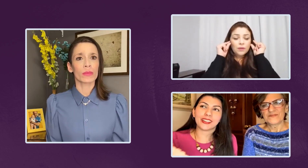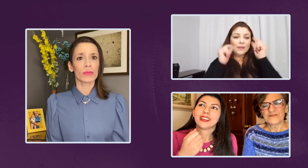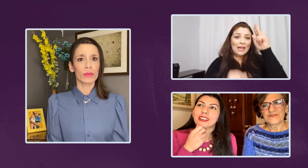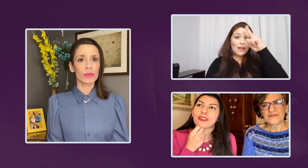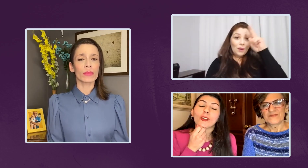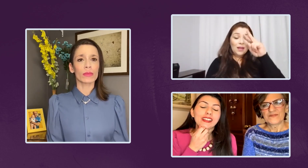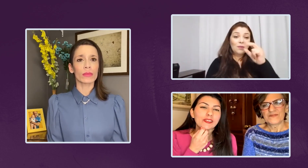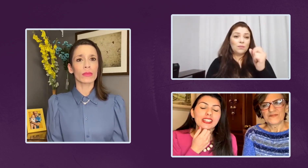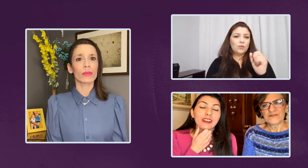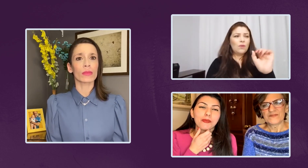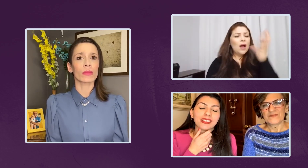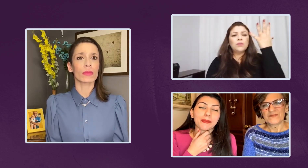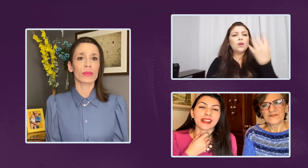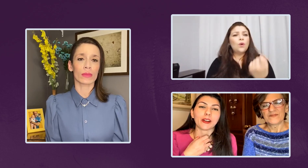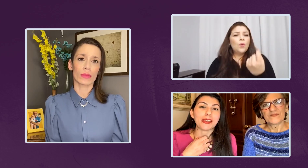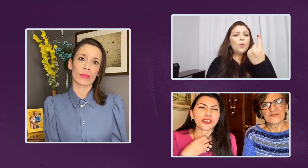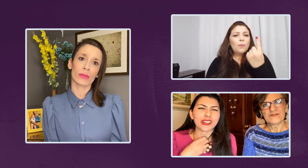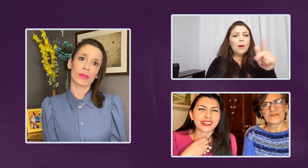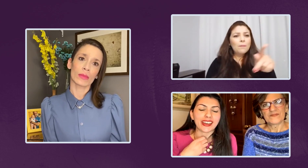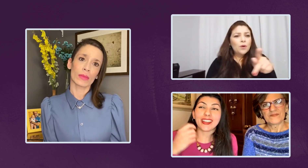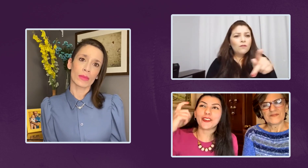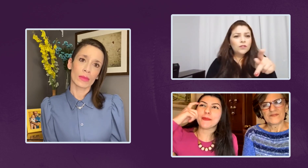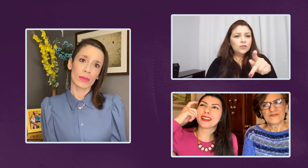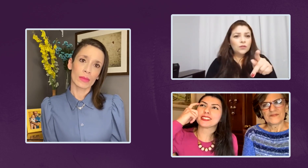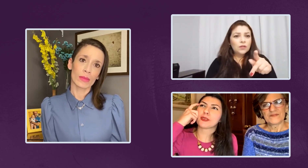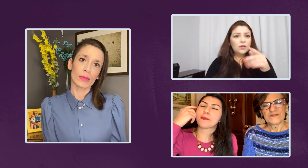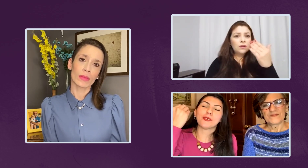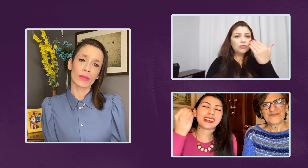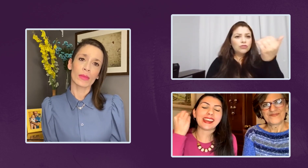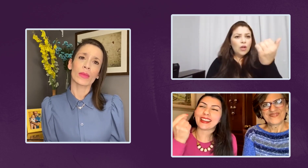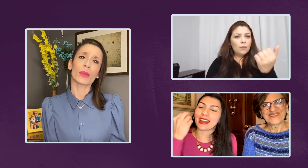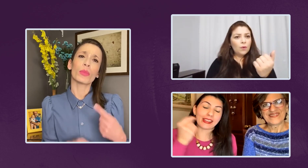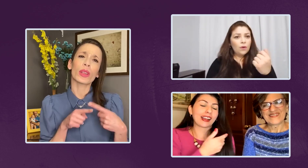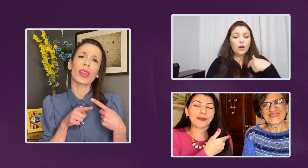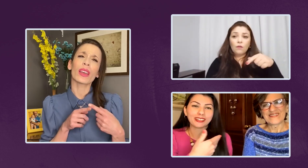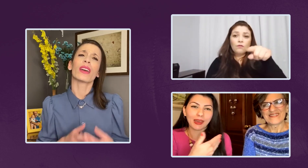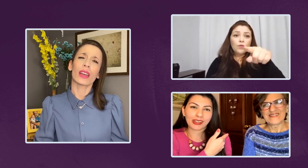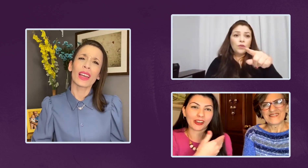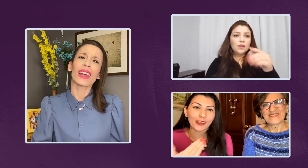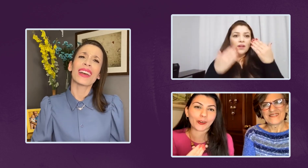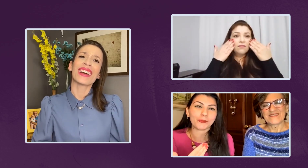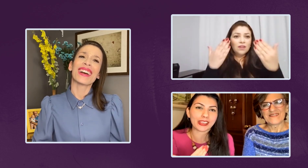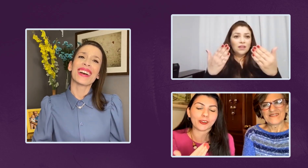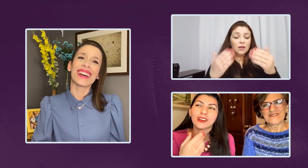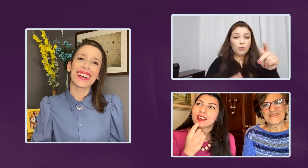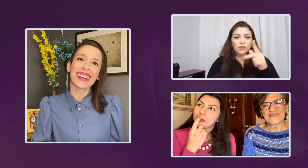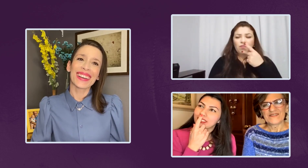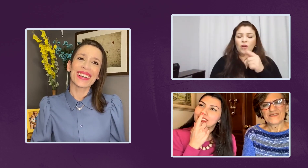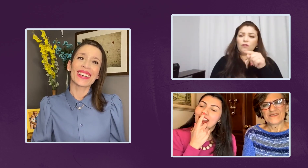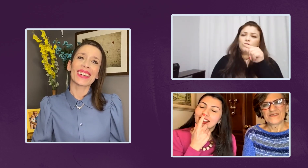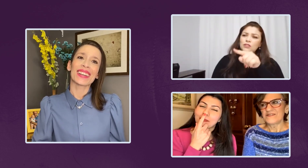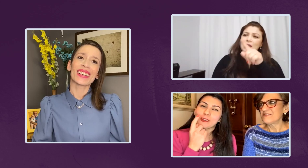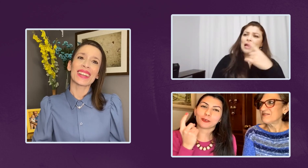frente e falou: Isa, você é tão bonita, mas é tão metida. Aí eu fiquei pensando, mas por quê, né? E a Gabi sabe que ela foi comigo. Eu